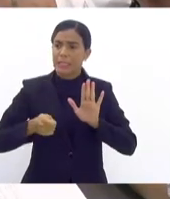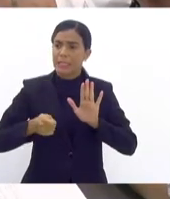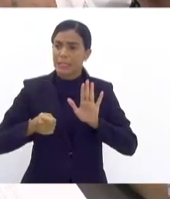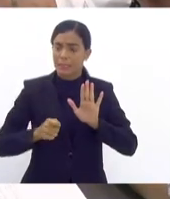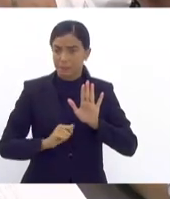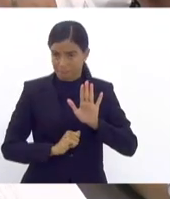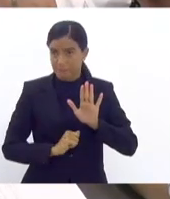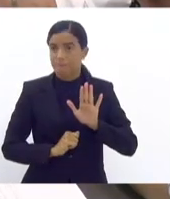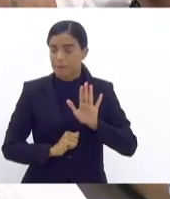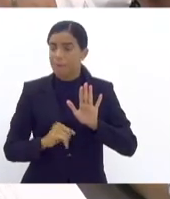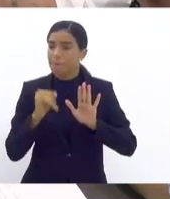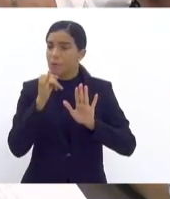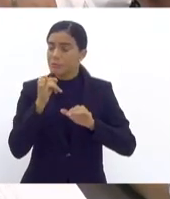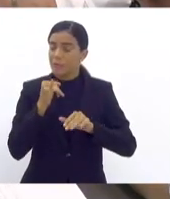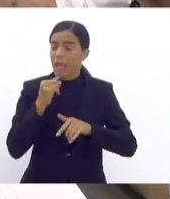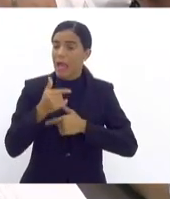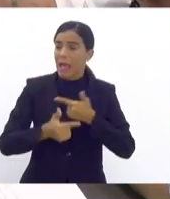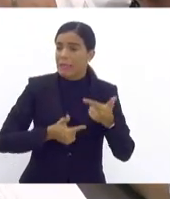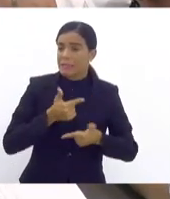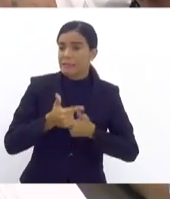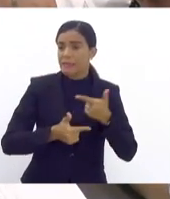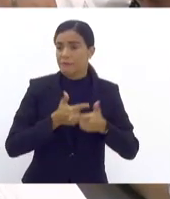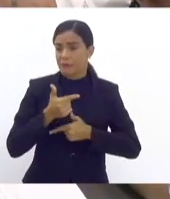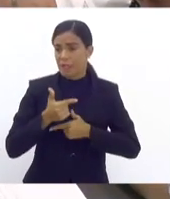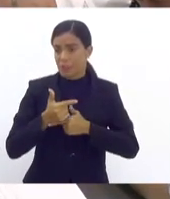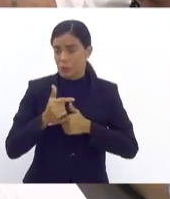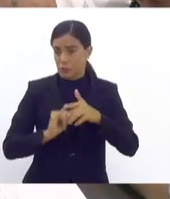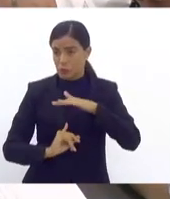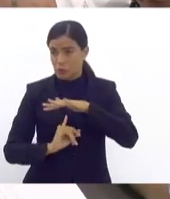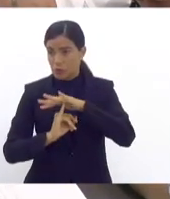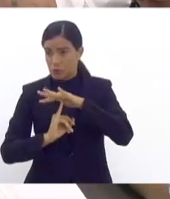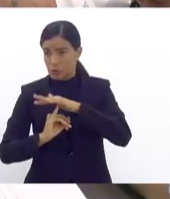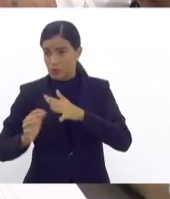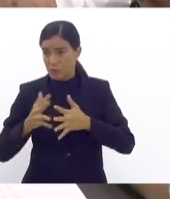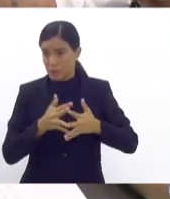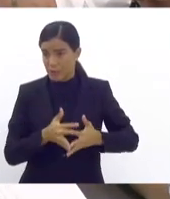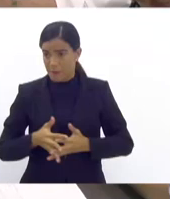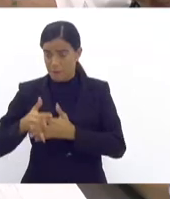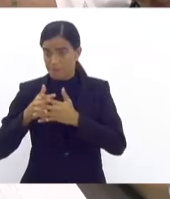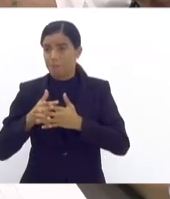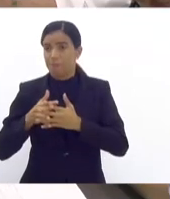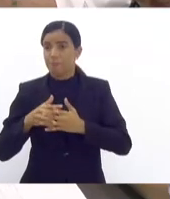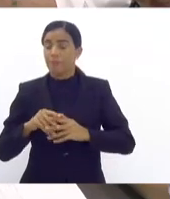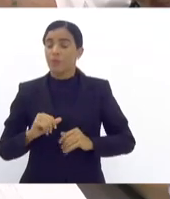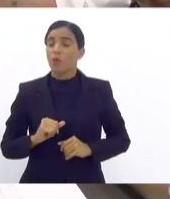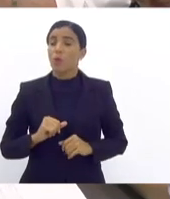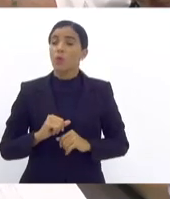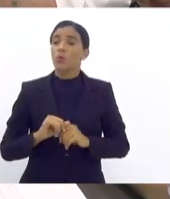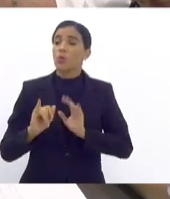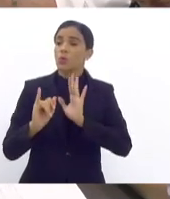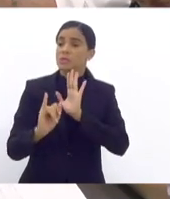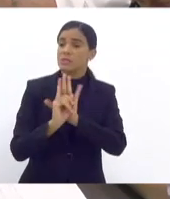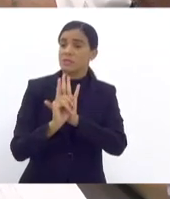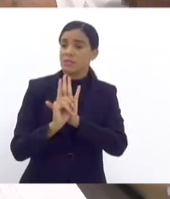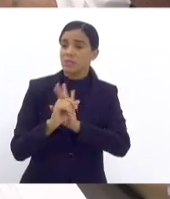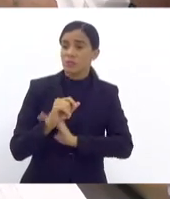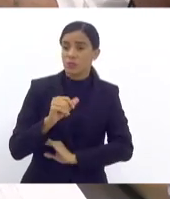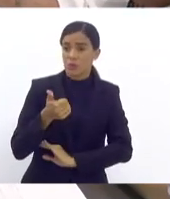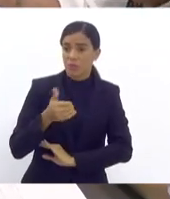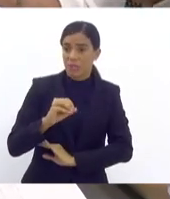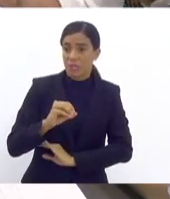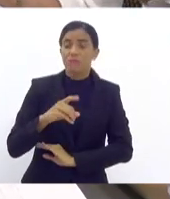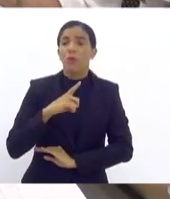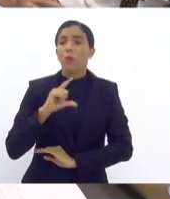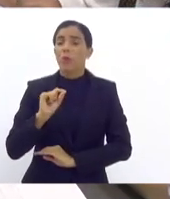as atividades do Instituto Rio Metrópole, coloca lá no inciso 10, a linha A, colaborar com a área competente na elaboração,